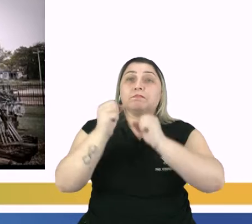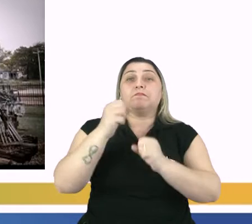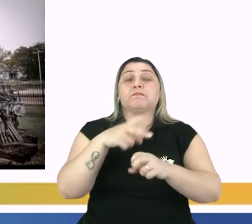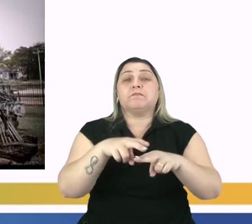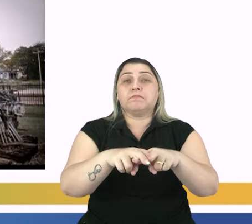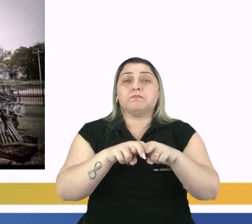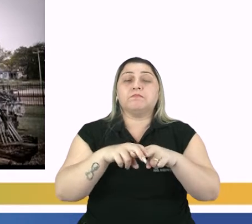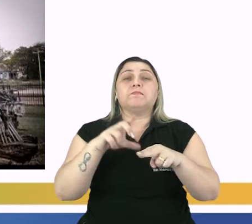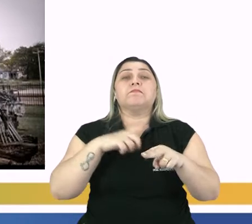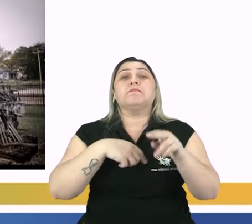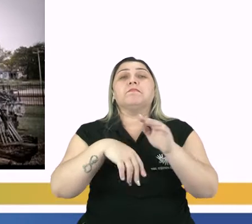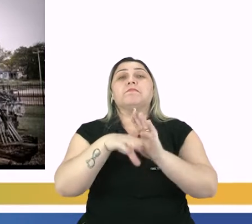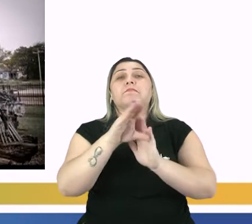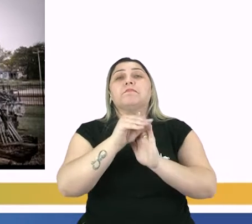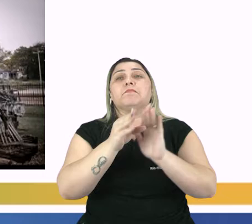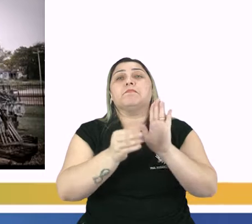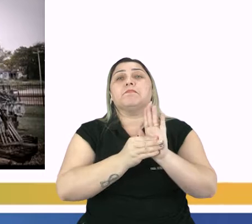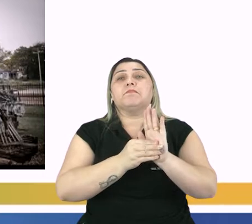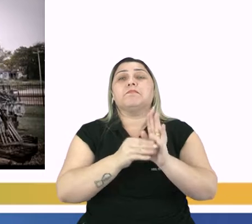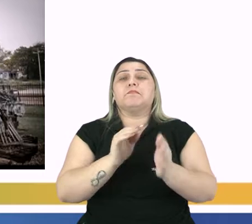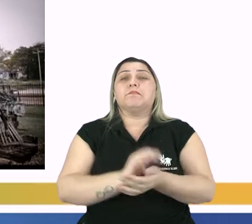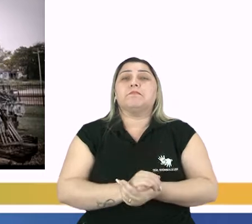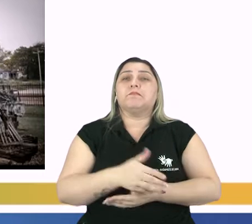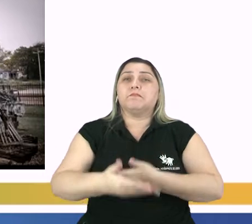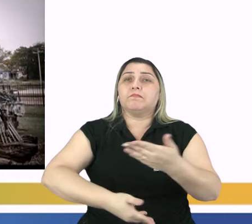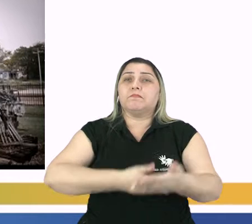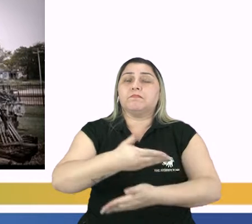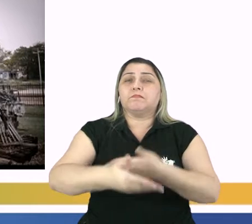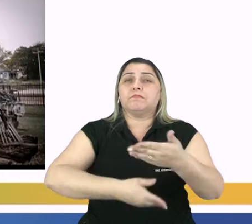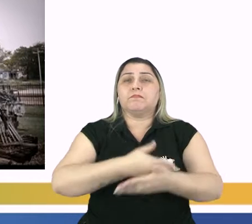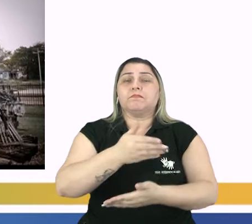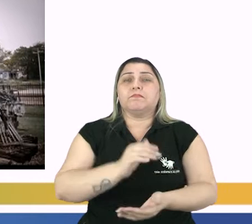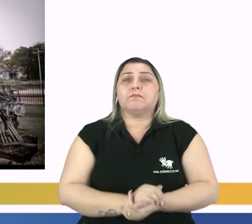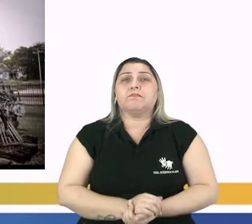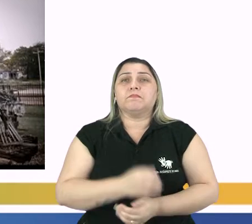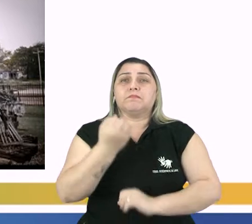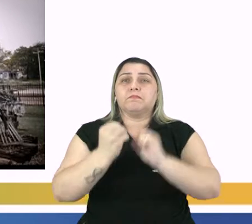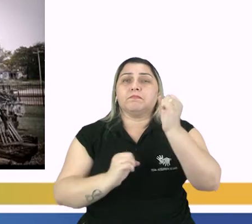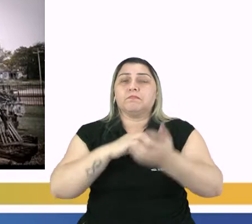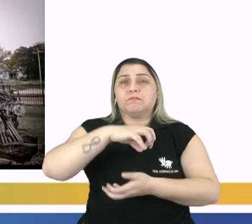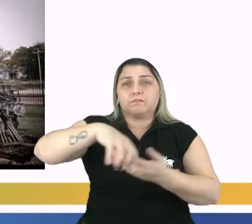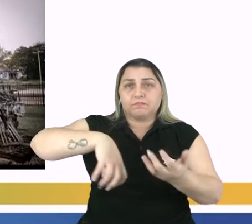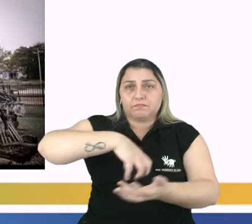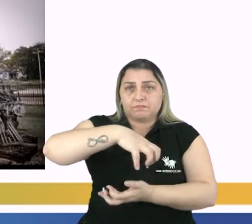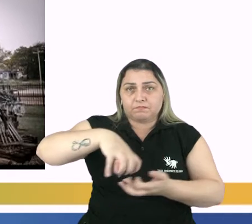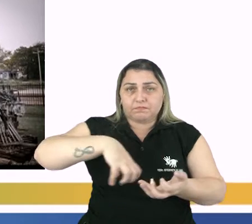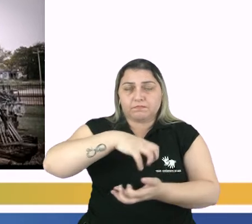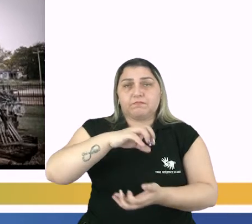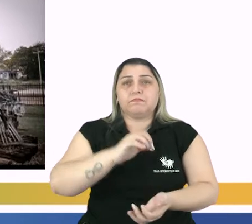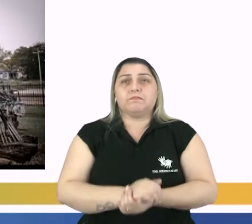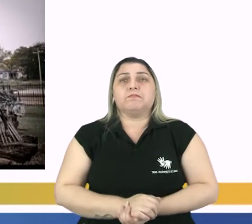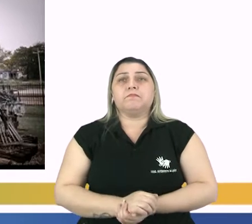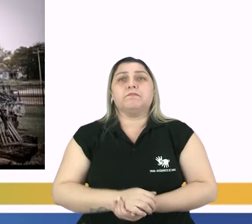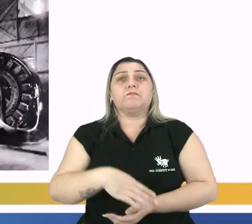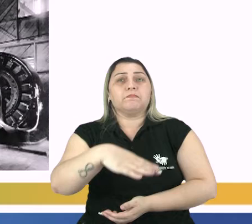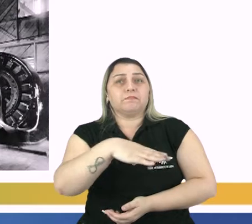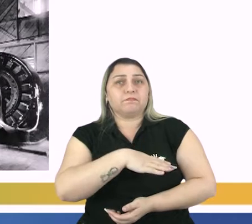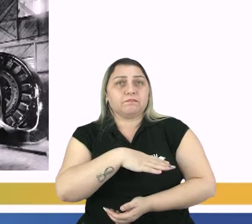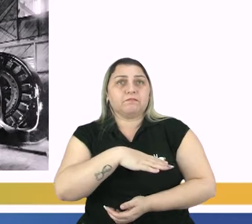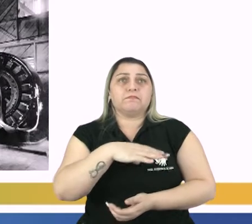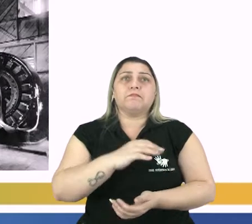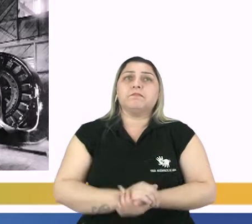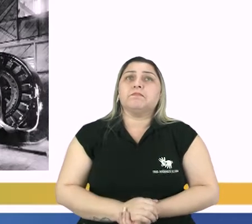você tem um conteúdo chamado a relação entre Revolução Industrial, ou entre indústria e